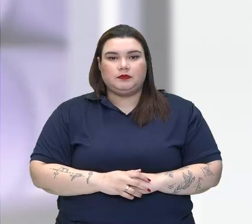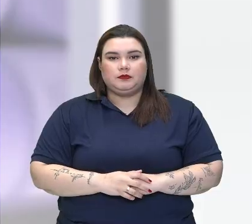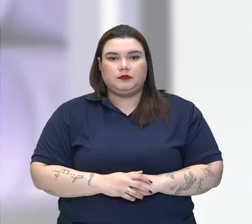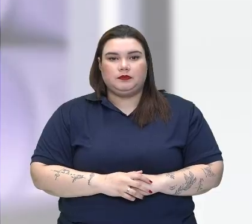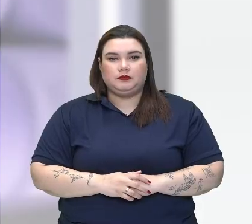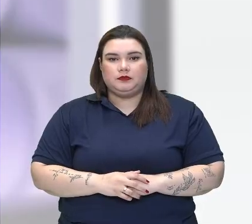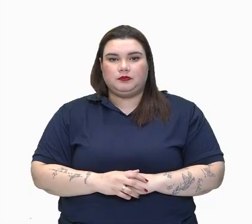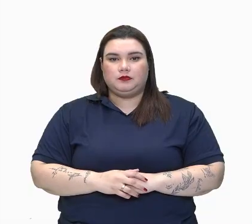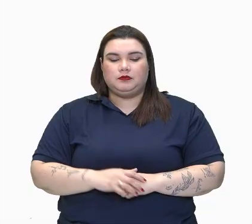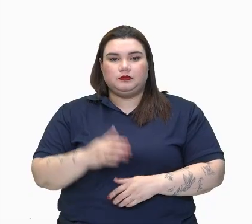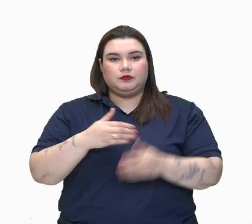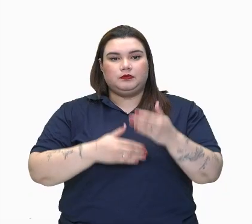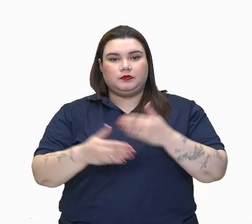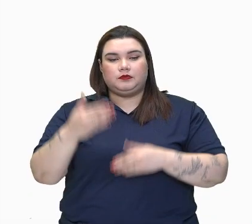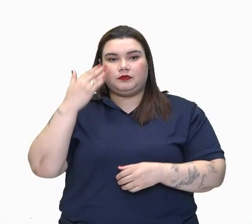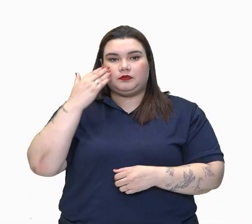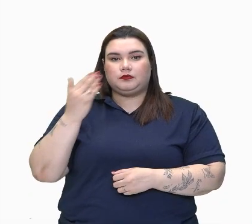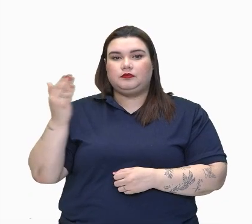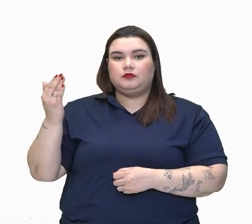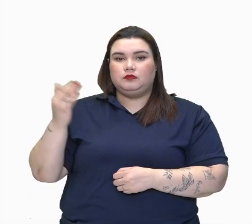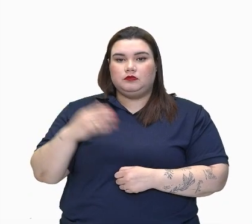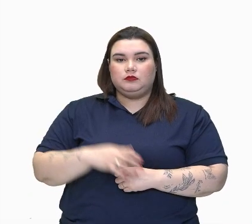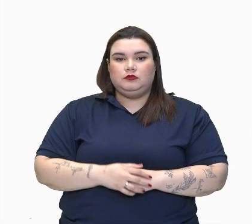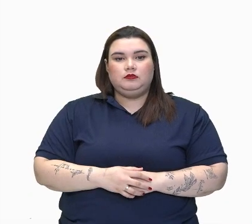aí vamos continuar.